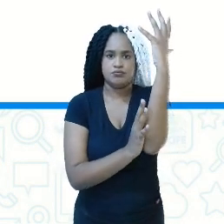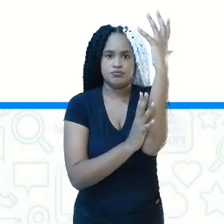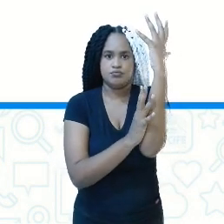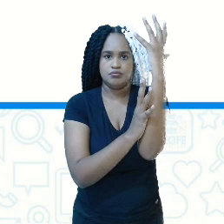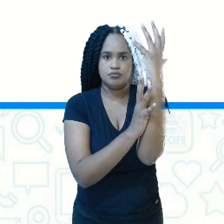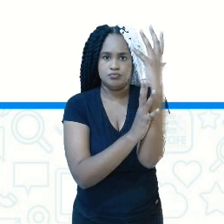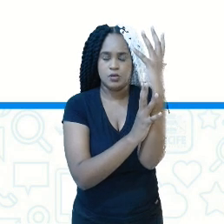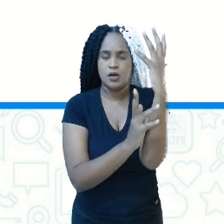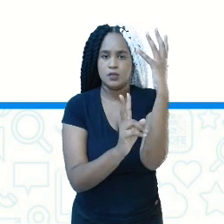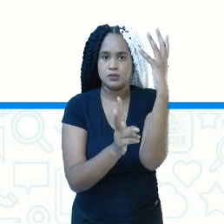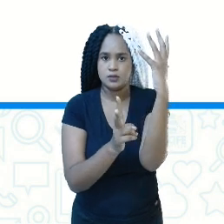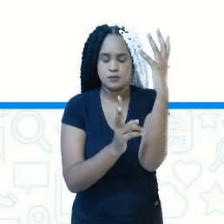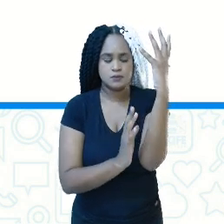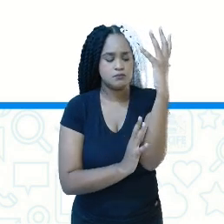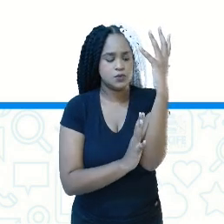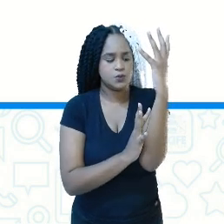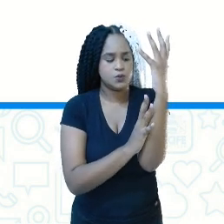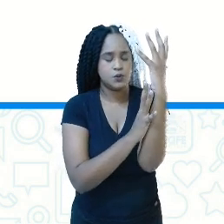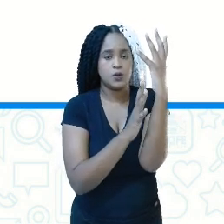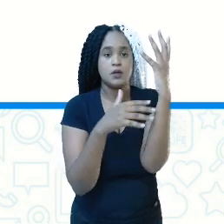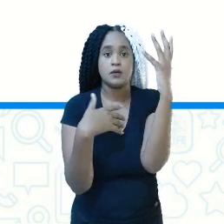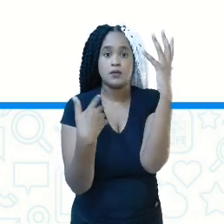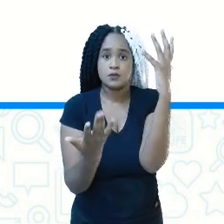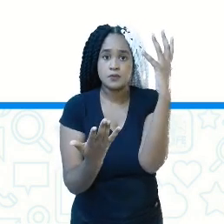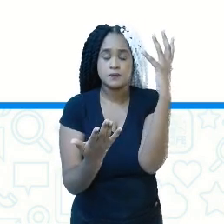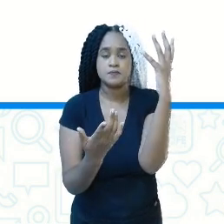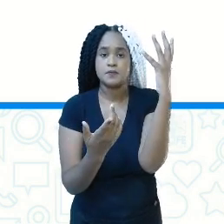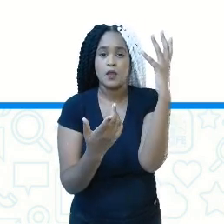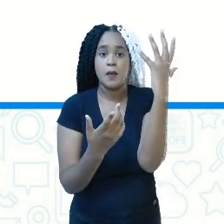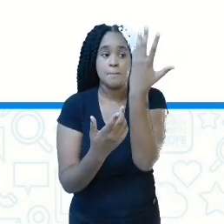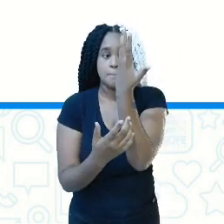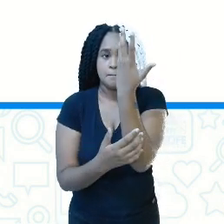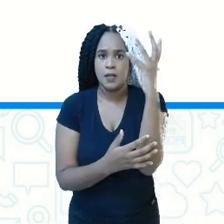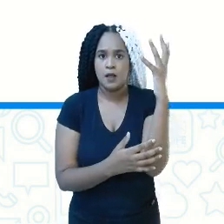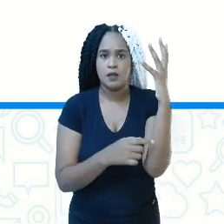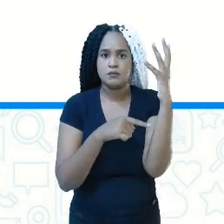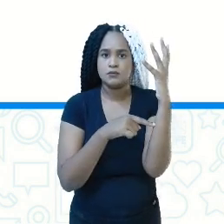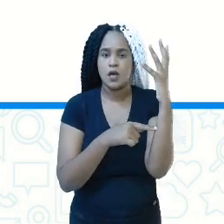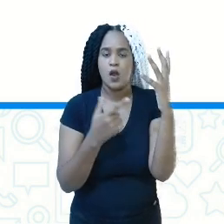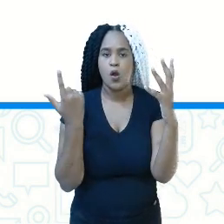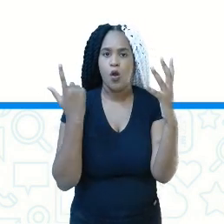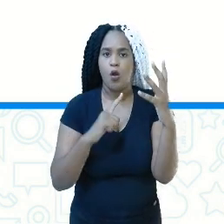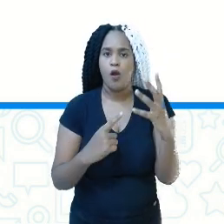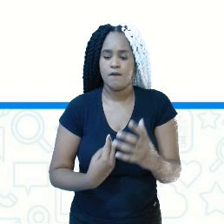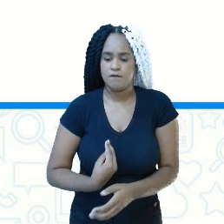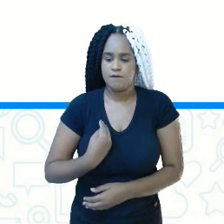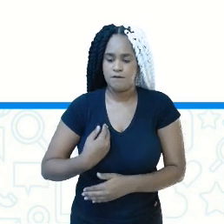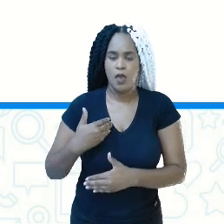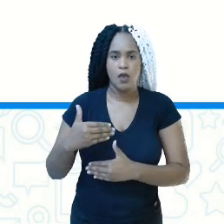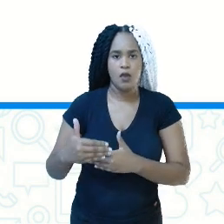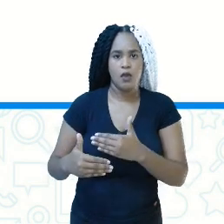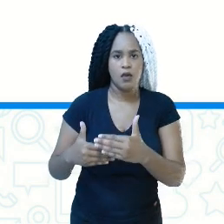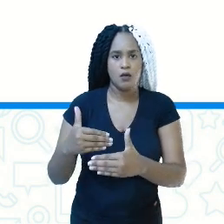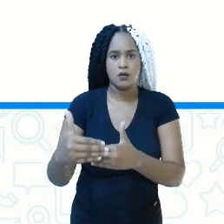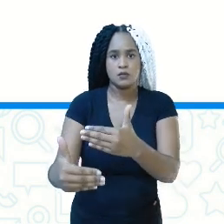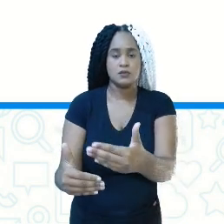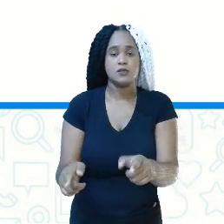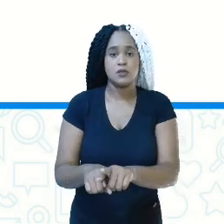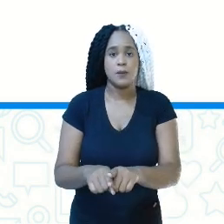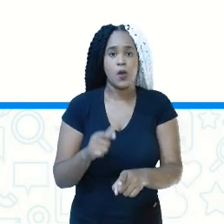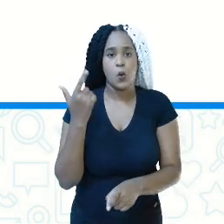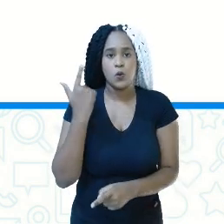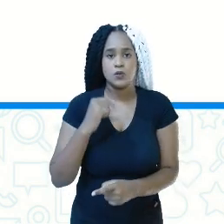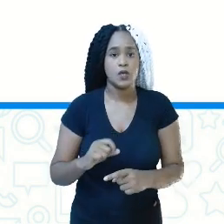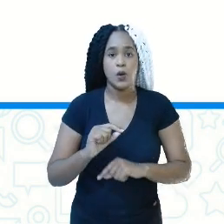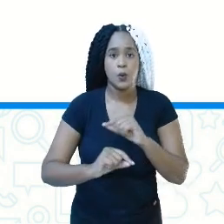do vegetal. Com isso, a planta usa parte deste material como alimento para manter-se viva, como também para continuar